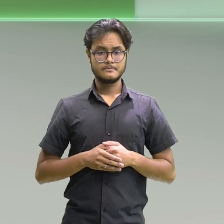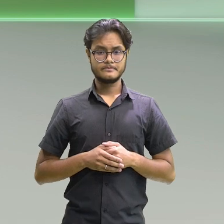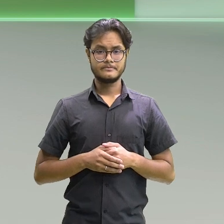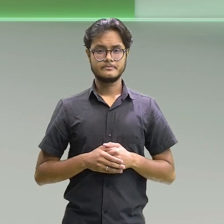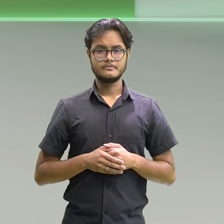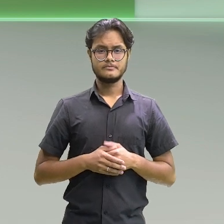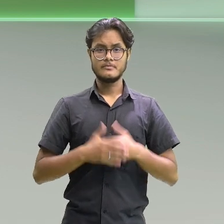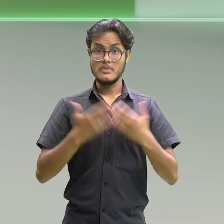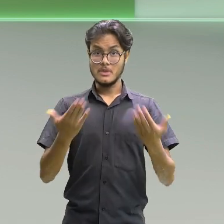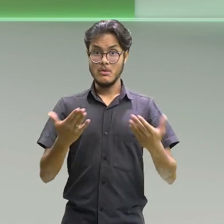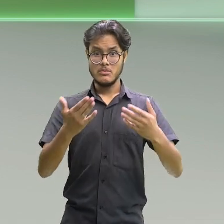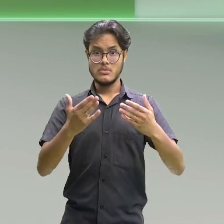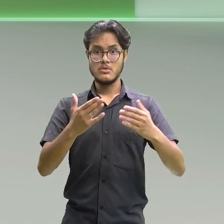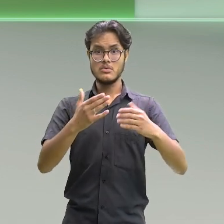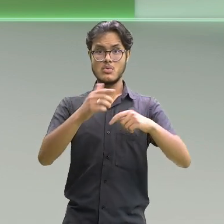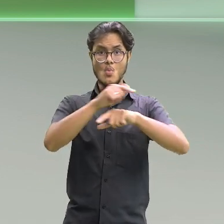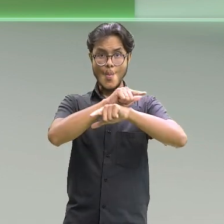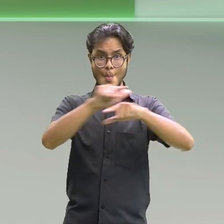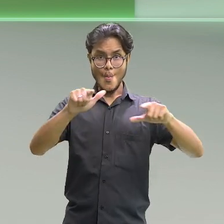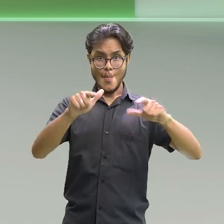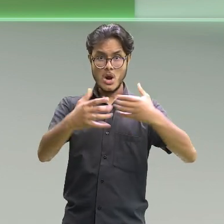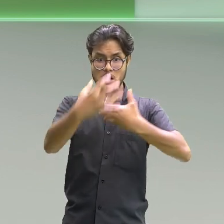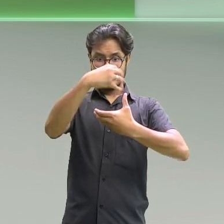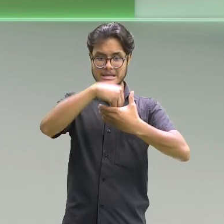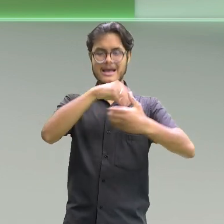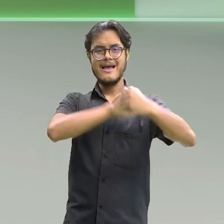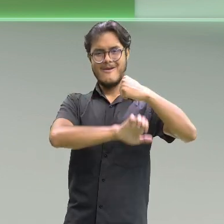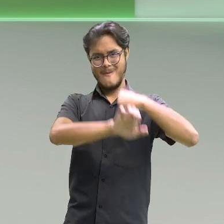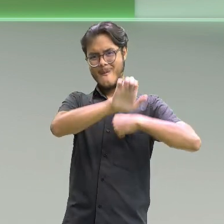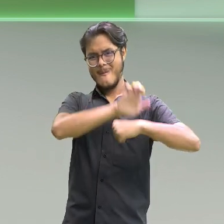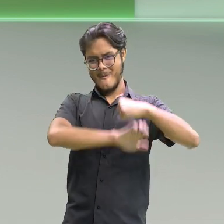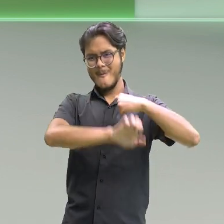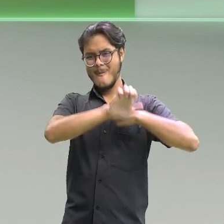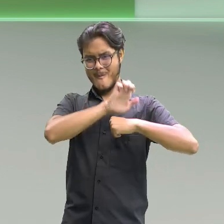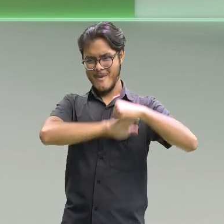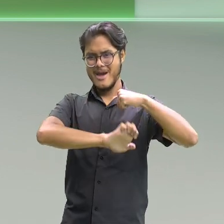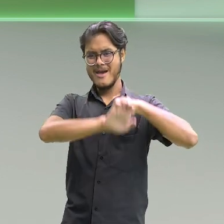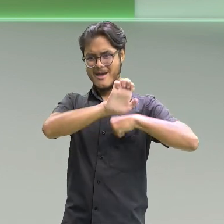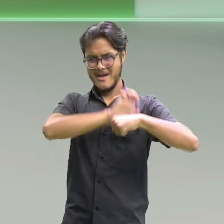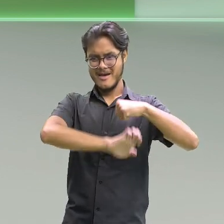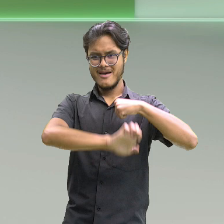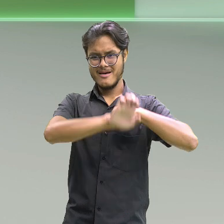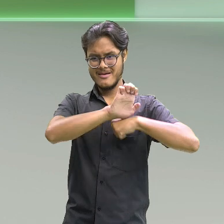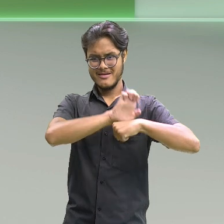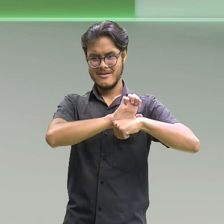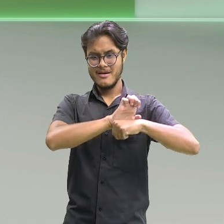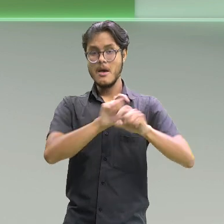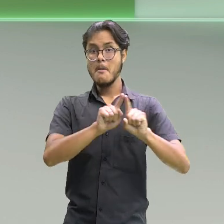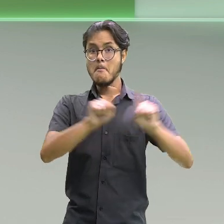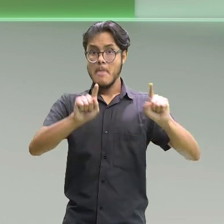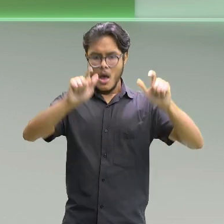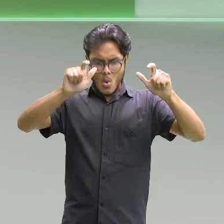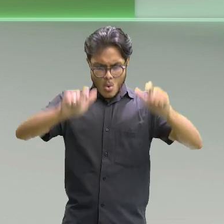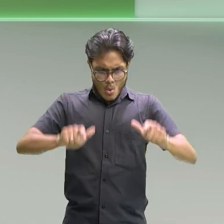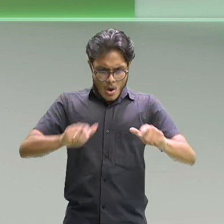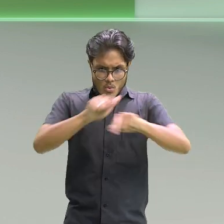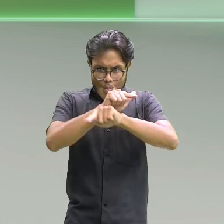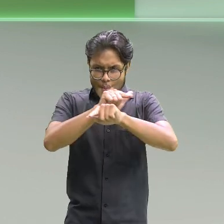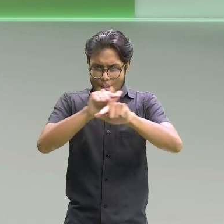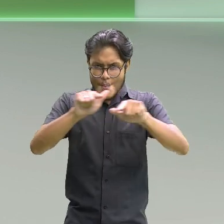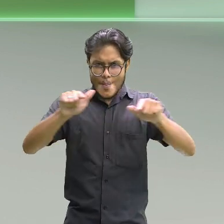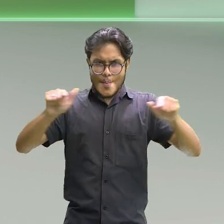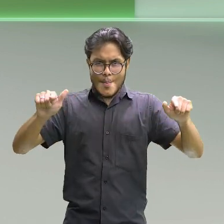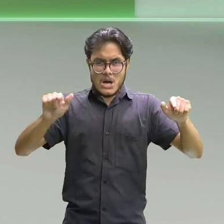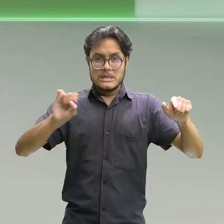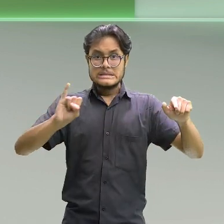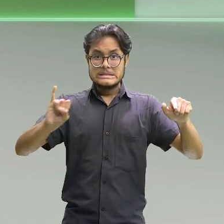espaço vazio, pessoal, é a região onde estava o elétron, foi isso que ele propôs. Mas que aquela região em que as partículas batiam e